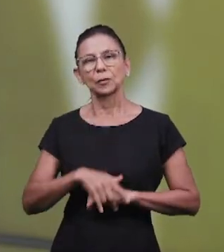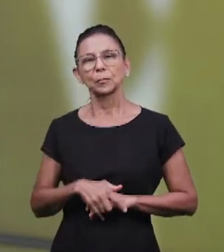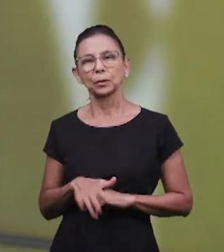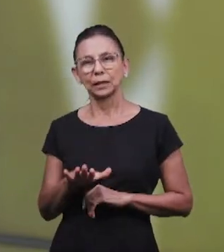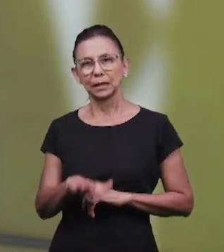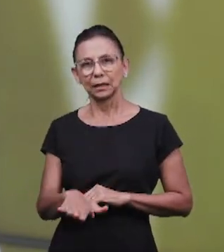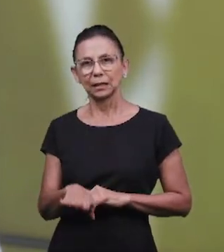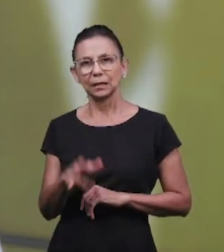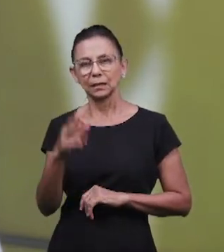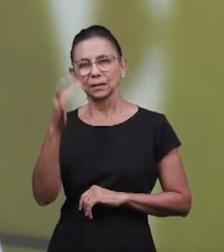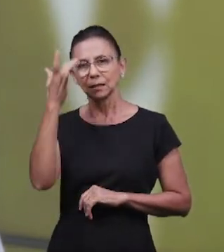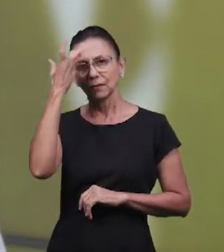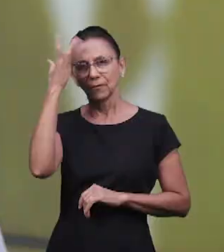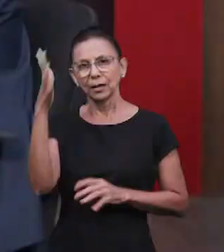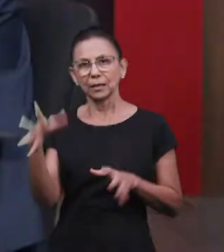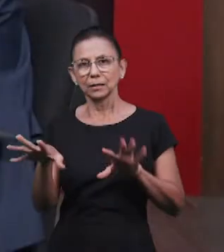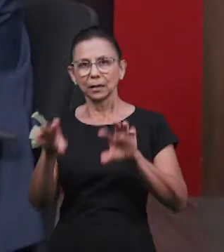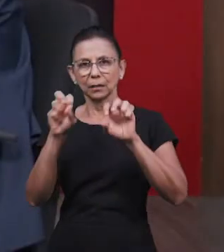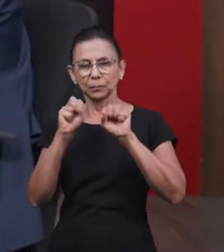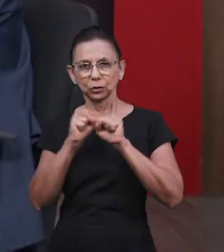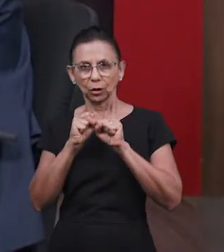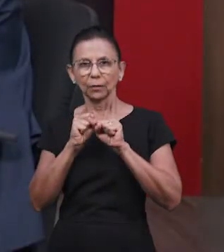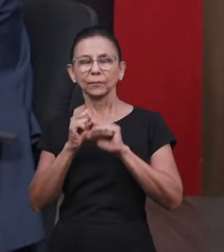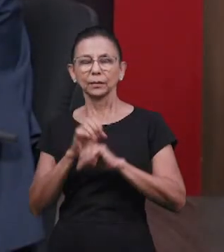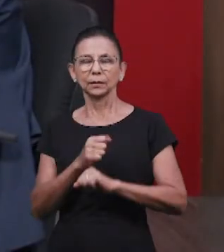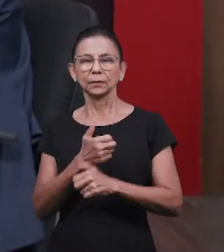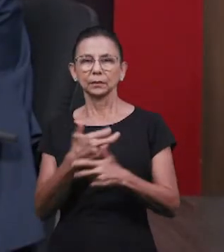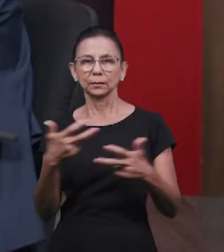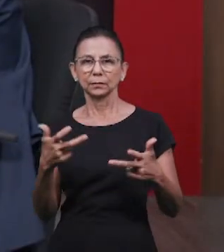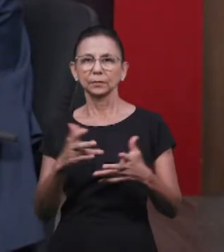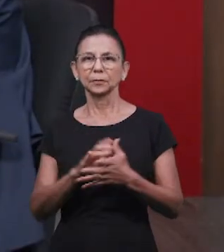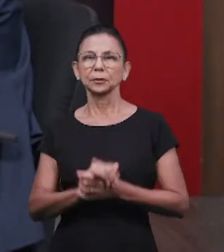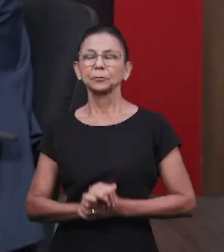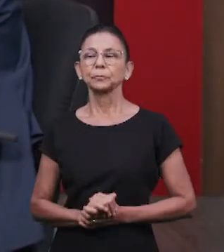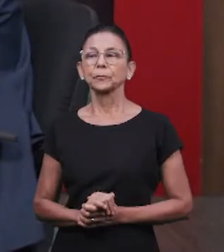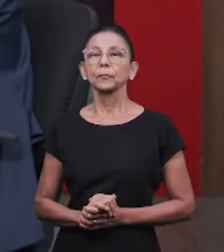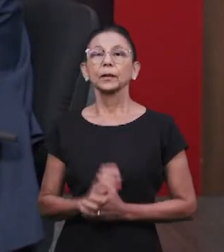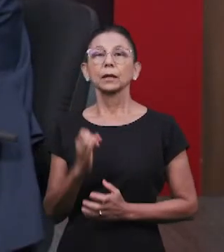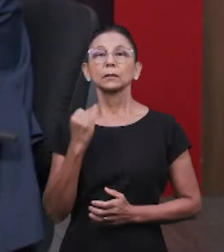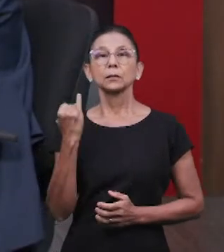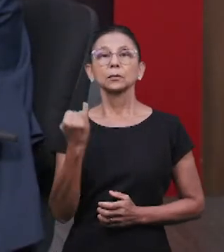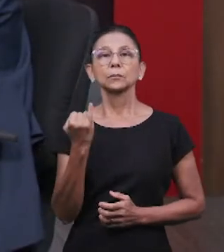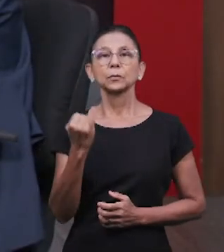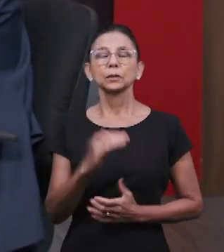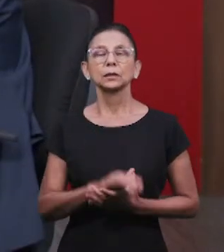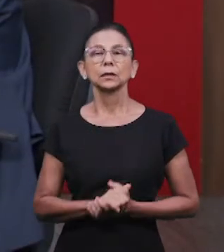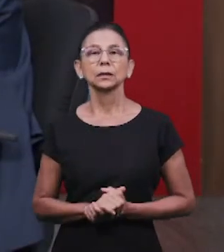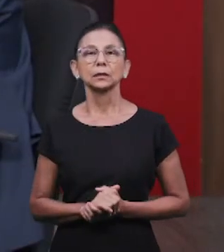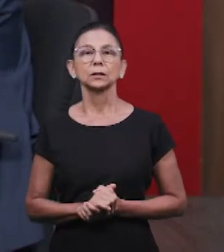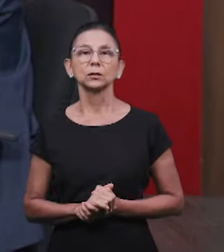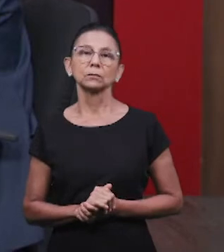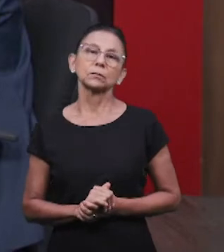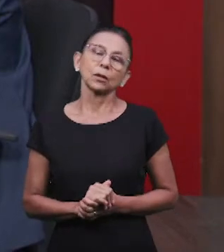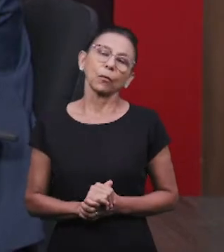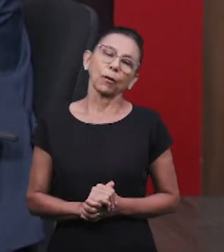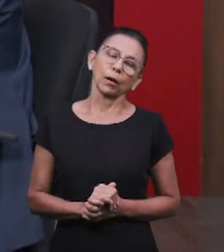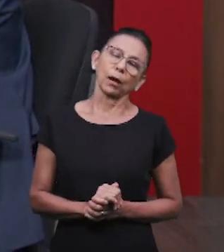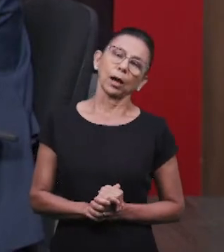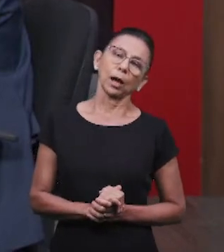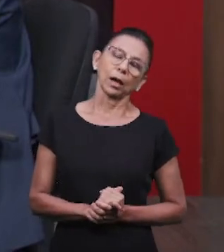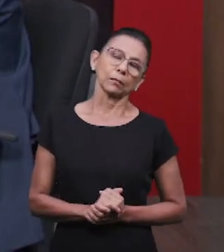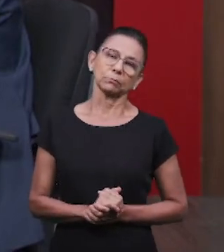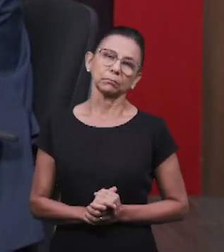conseguem absorver muito mais os estímulos. E é importante destacar que não existem dois autistas iguais,